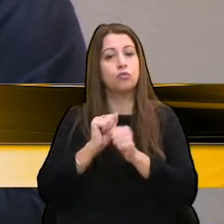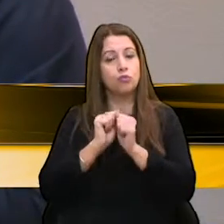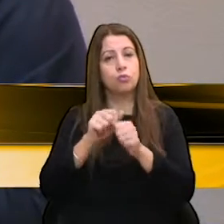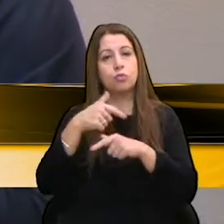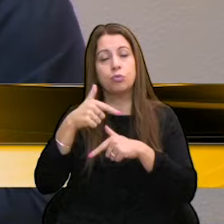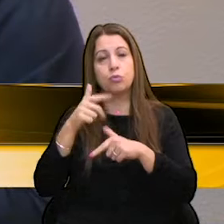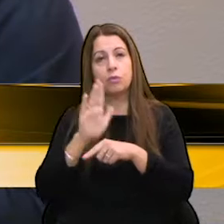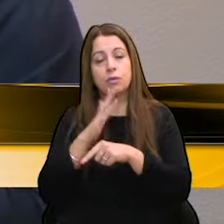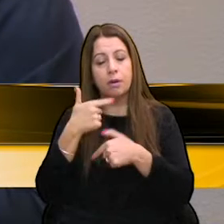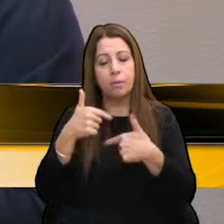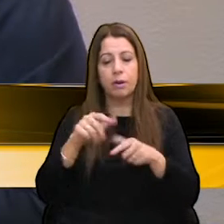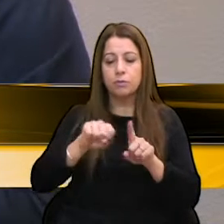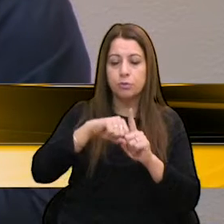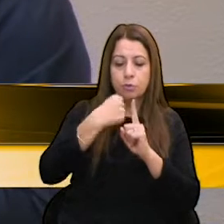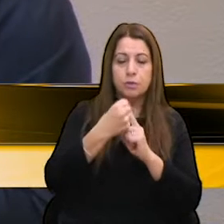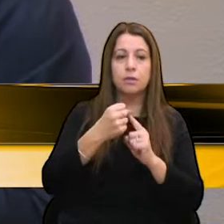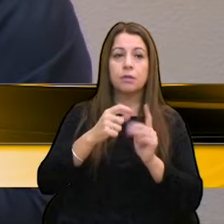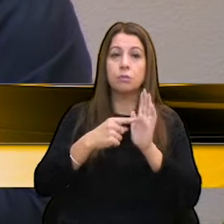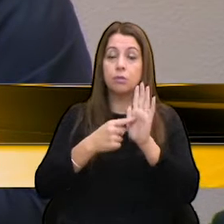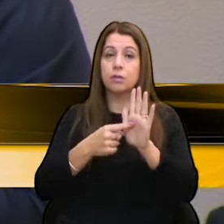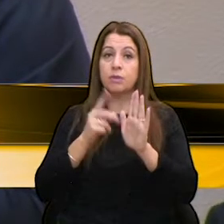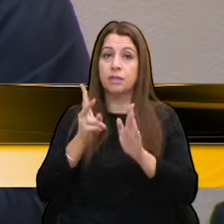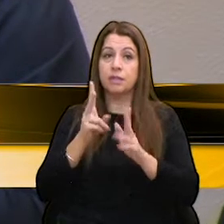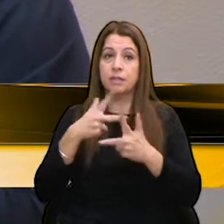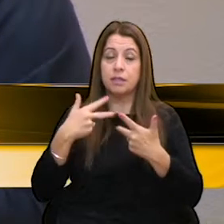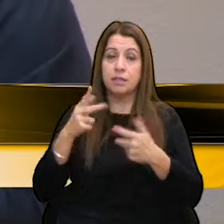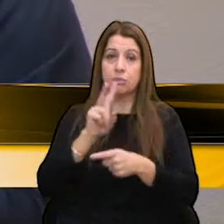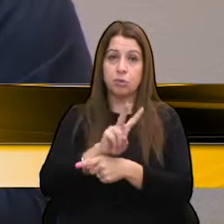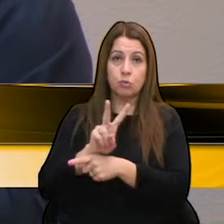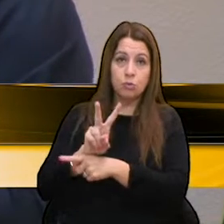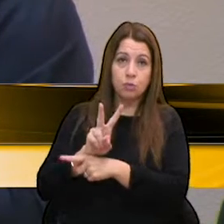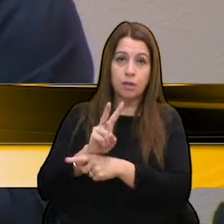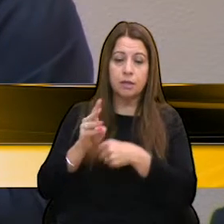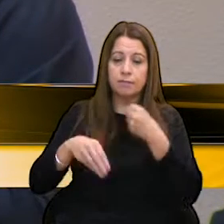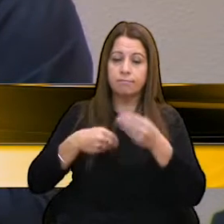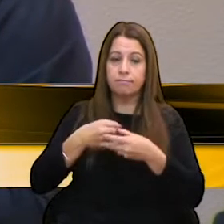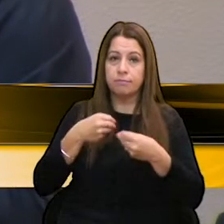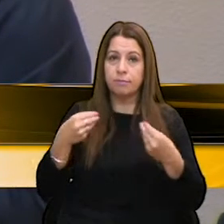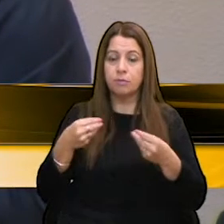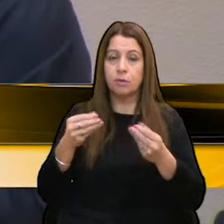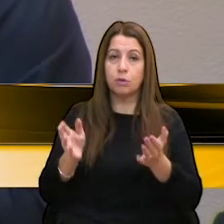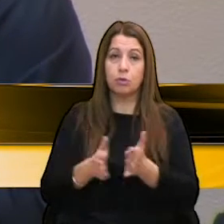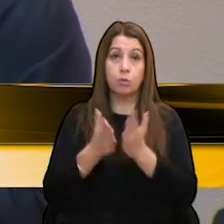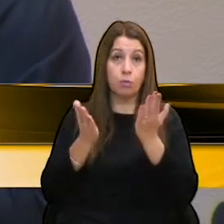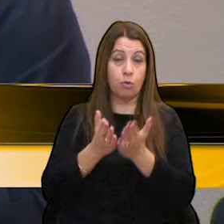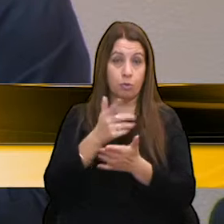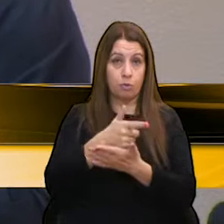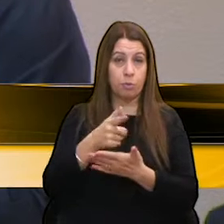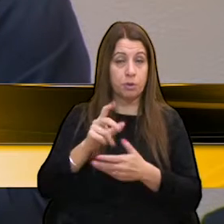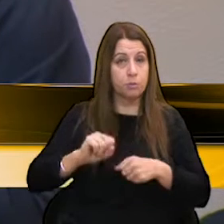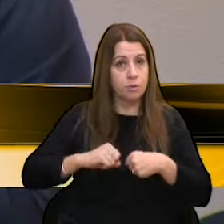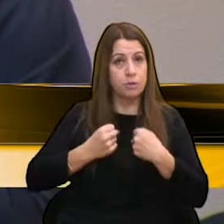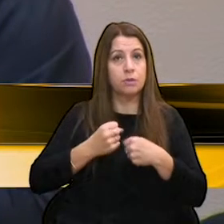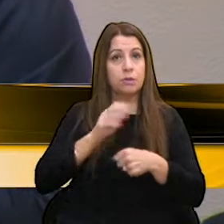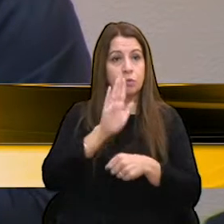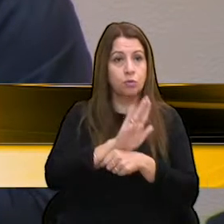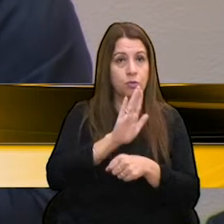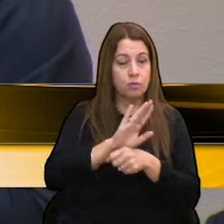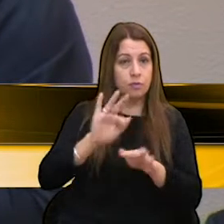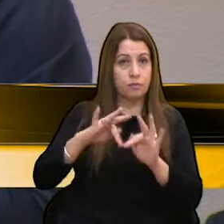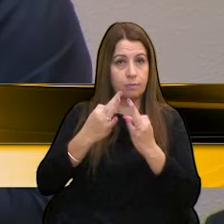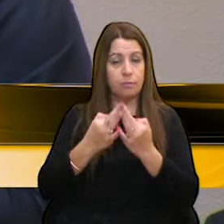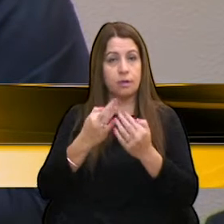inúmeros trabalhos sociais, demonstrando sempre uma particular sensibilidade com os pobres, dedicando assistência às